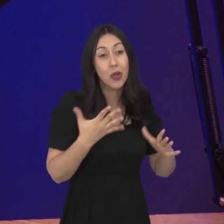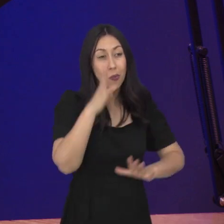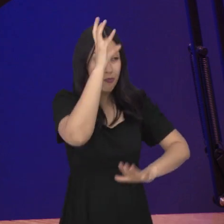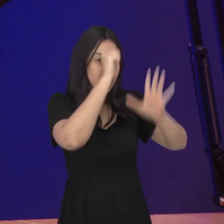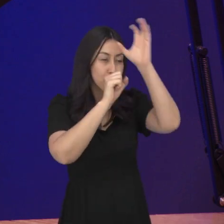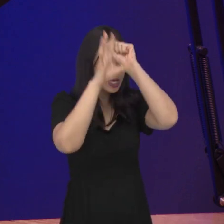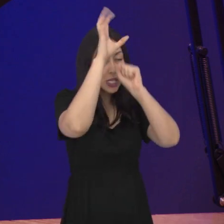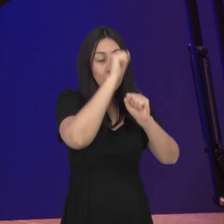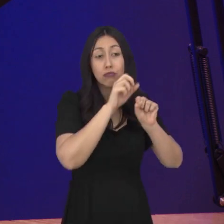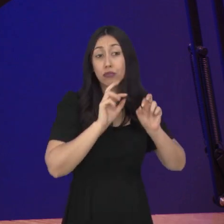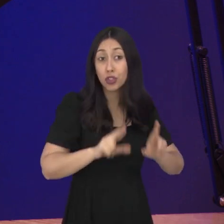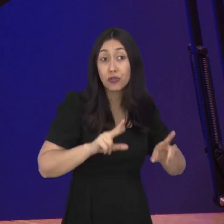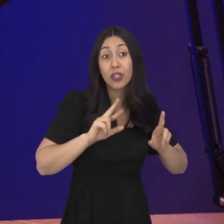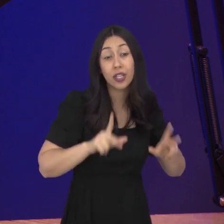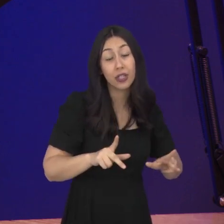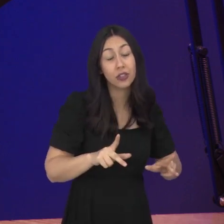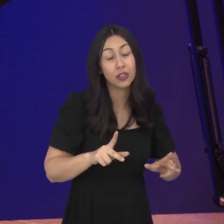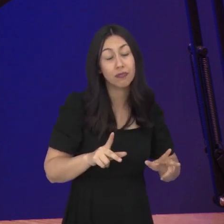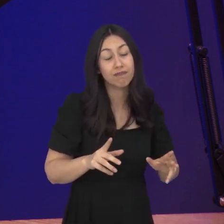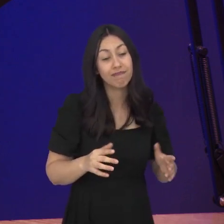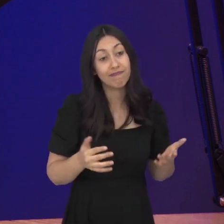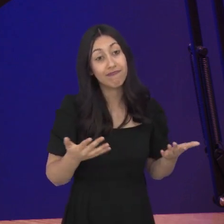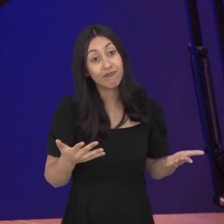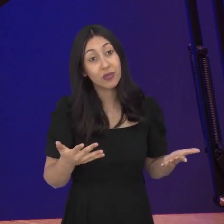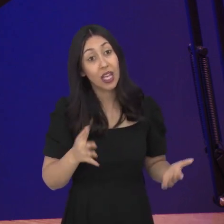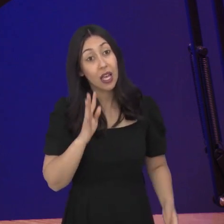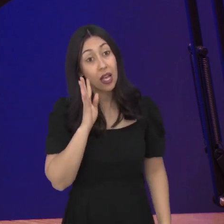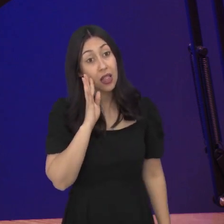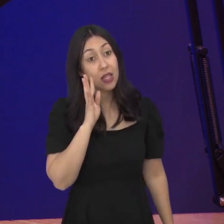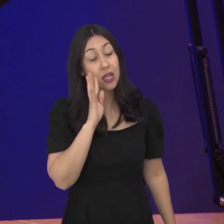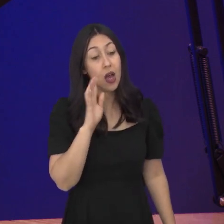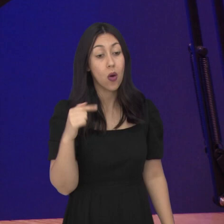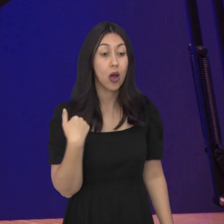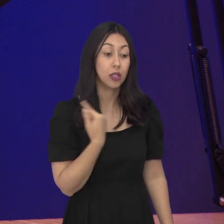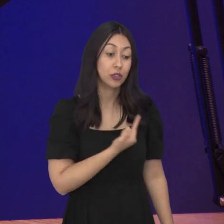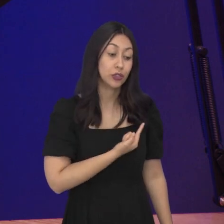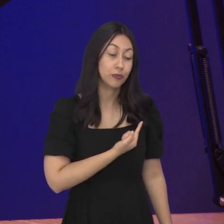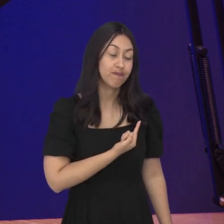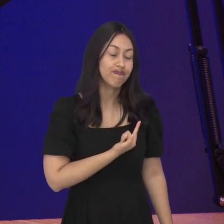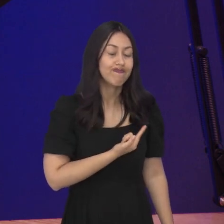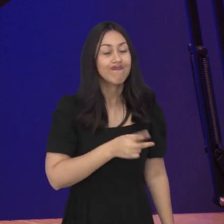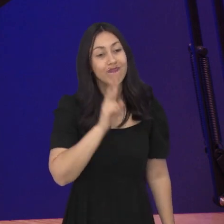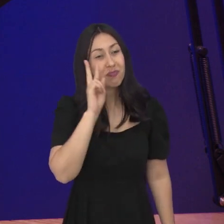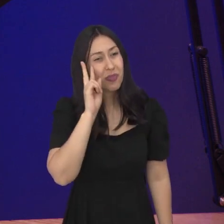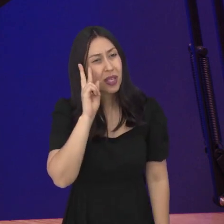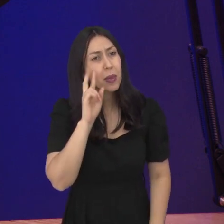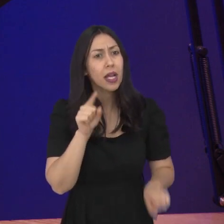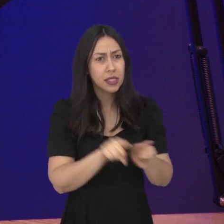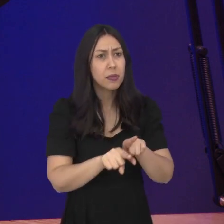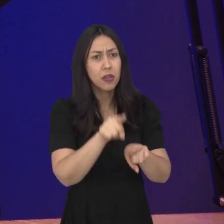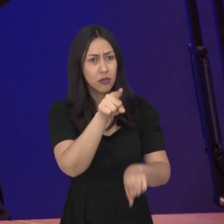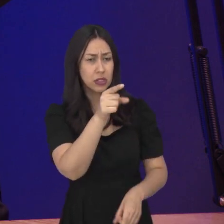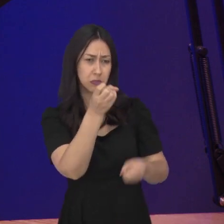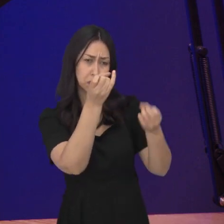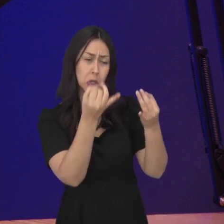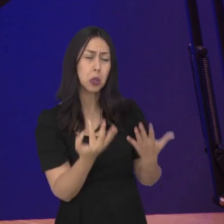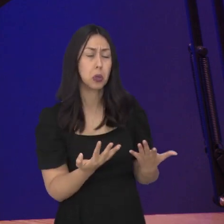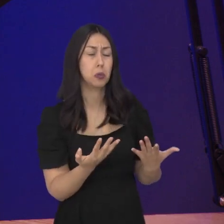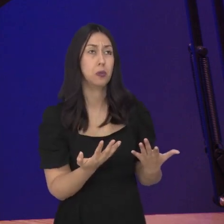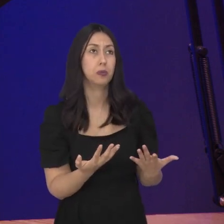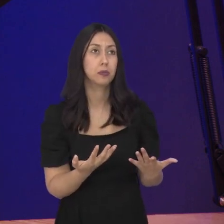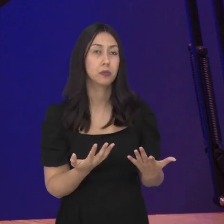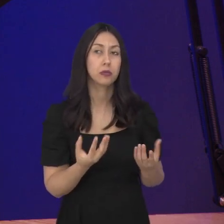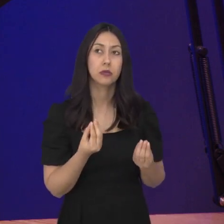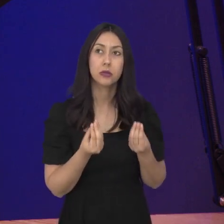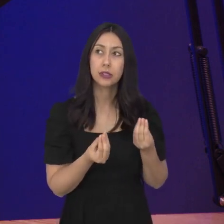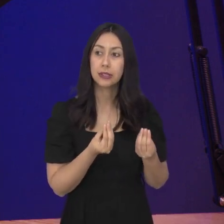mais forte do que a maioria do que a gente tem. Então, eu acho que é bem legal a gente lembrar, e até, igual você falou, né,